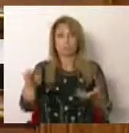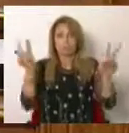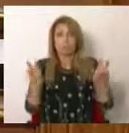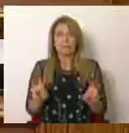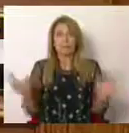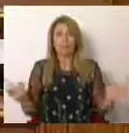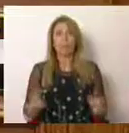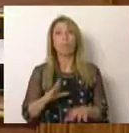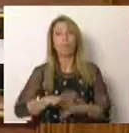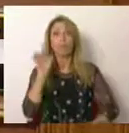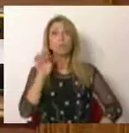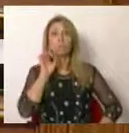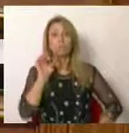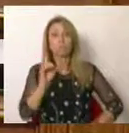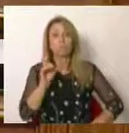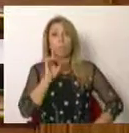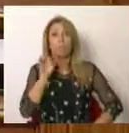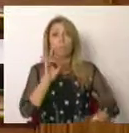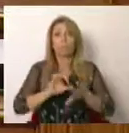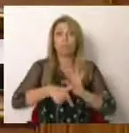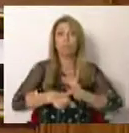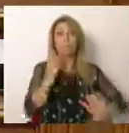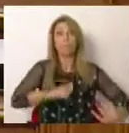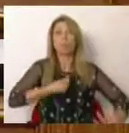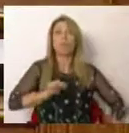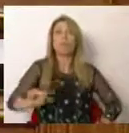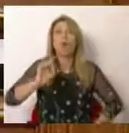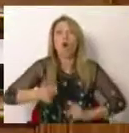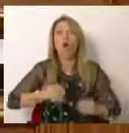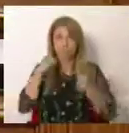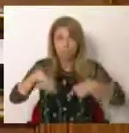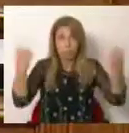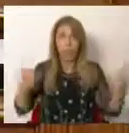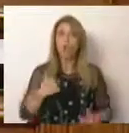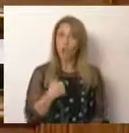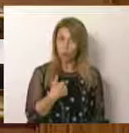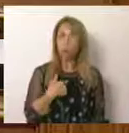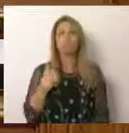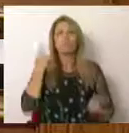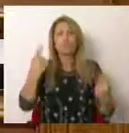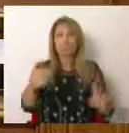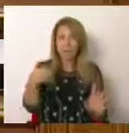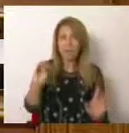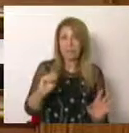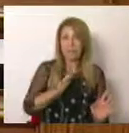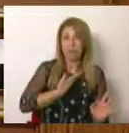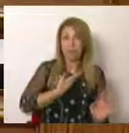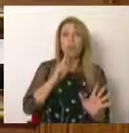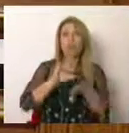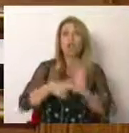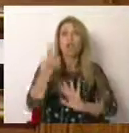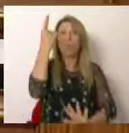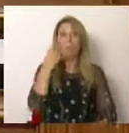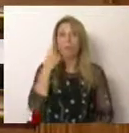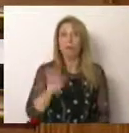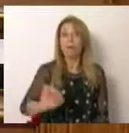preocupações que têm sobre projetos concretos. Eu, do PSD, só conheço um projeto de resolução apresentado neste Parlamento,